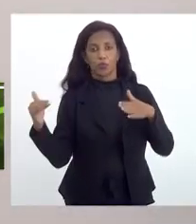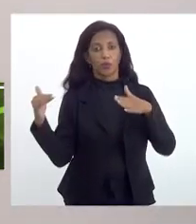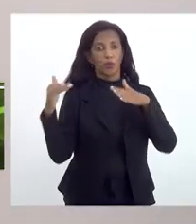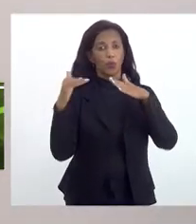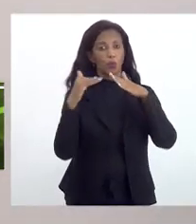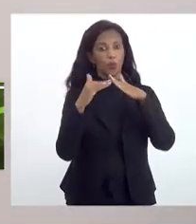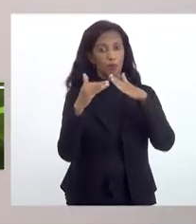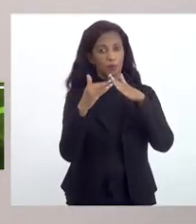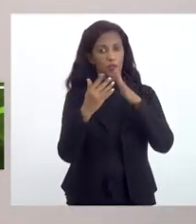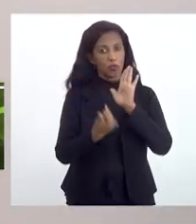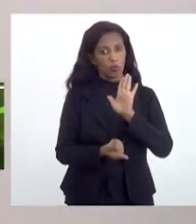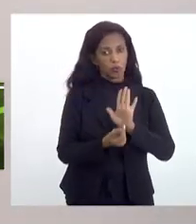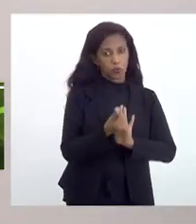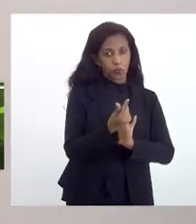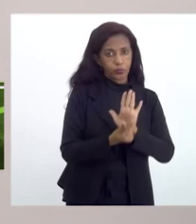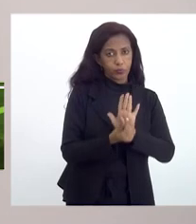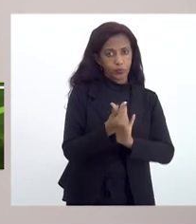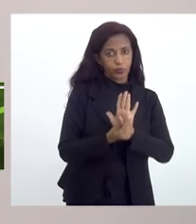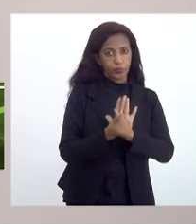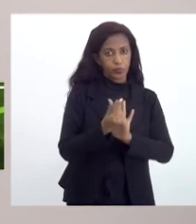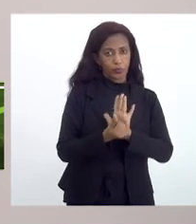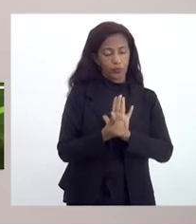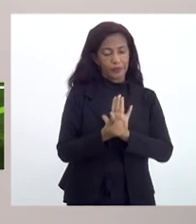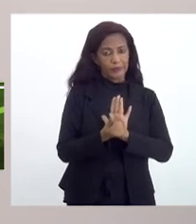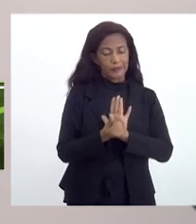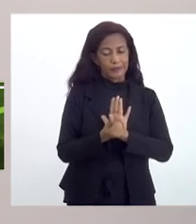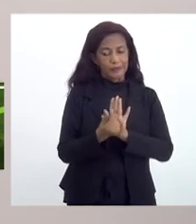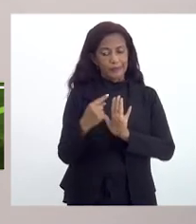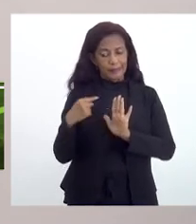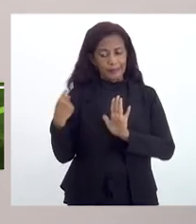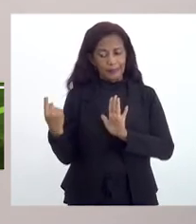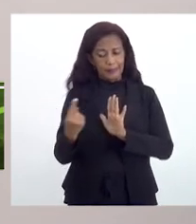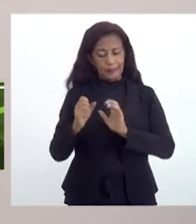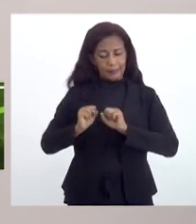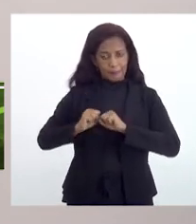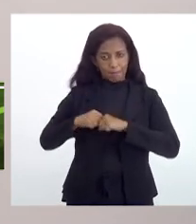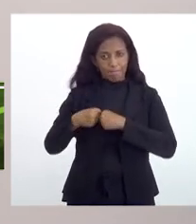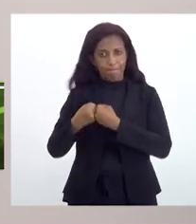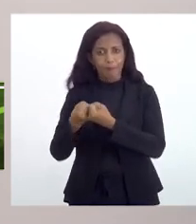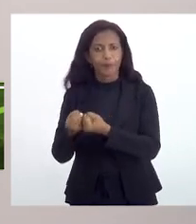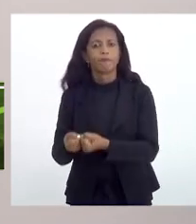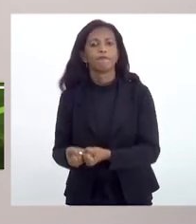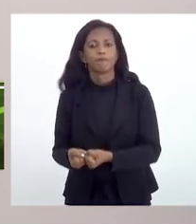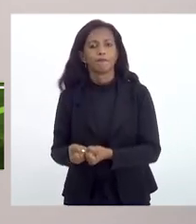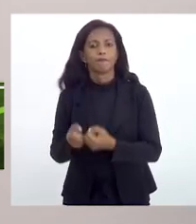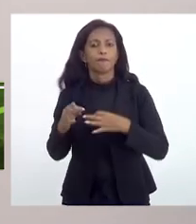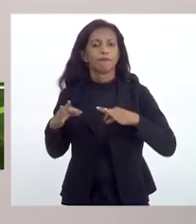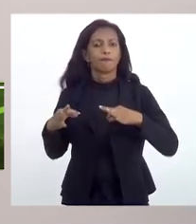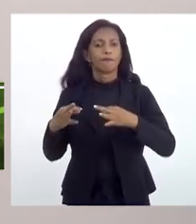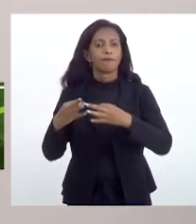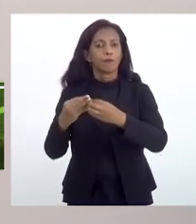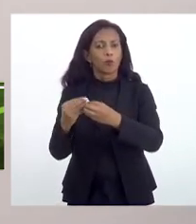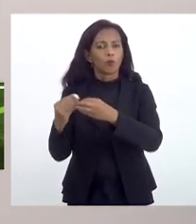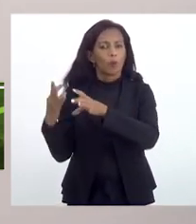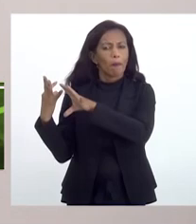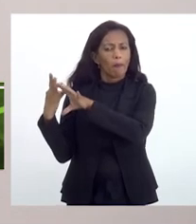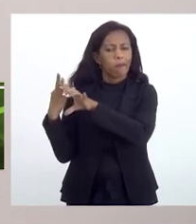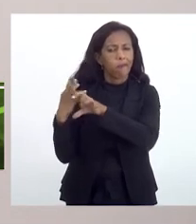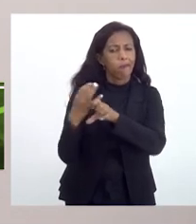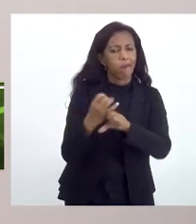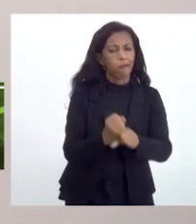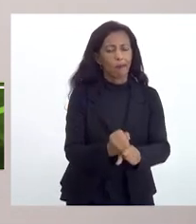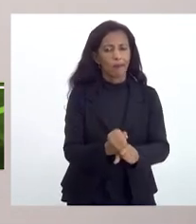orçamentário e estaríamos dizendo que nós empenharíamos todo este orçamento